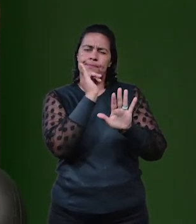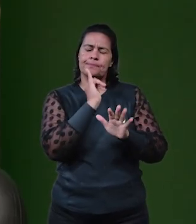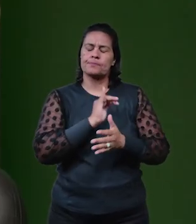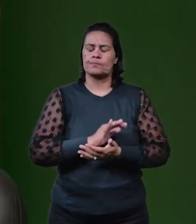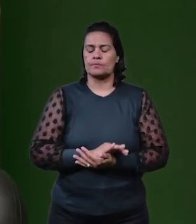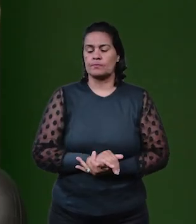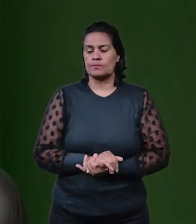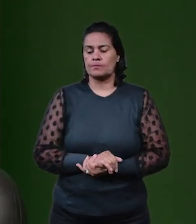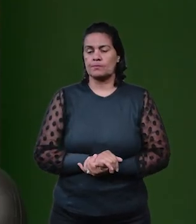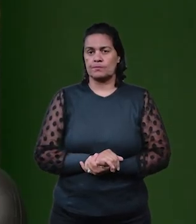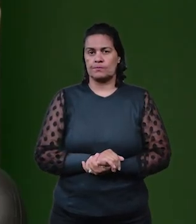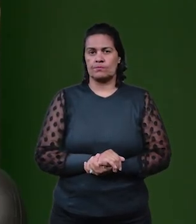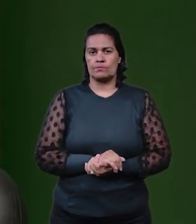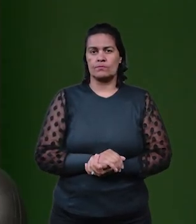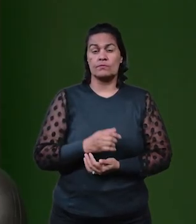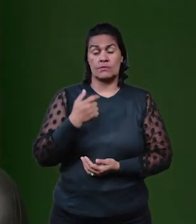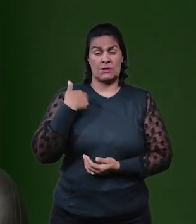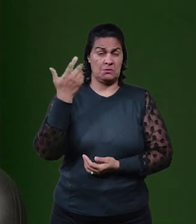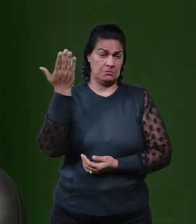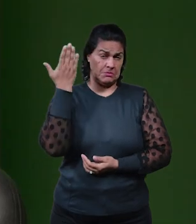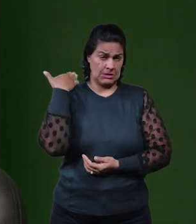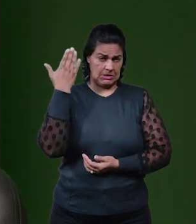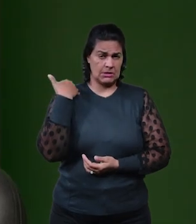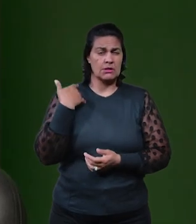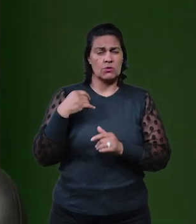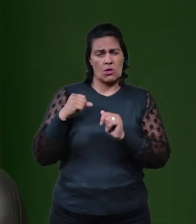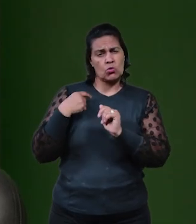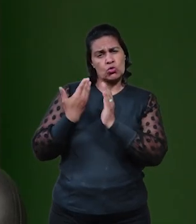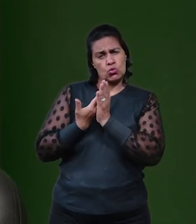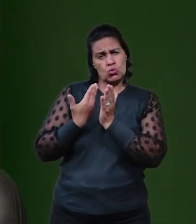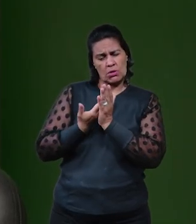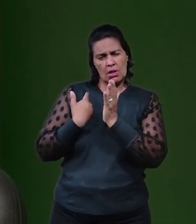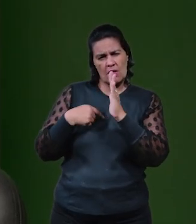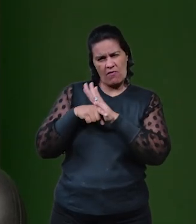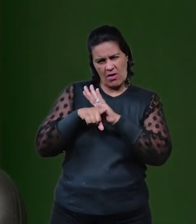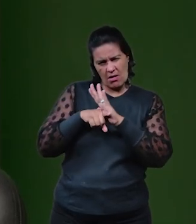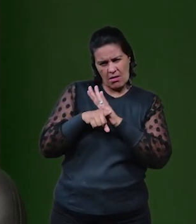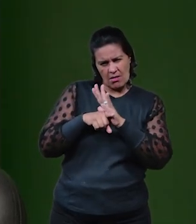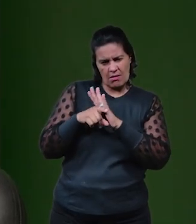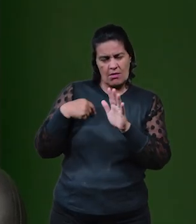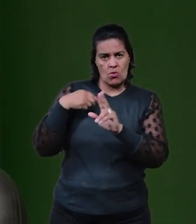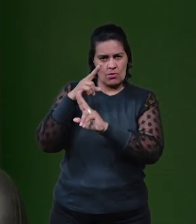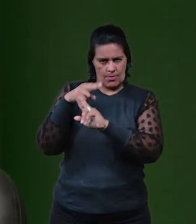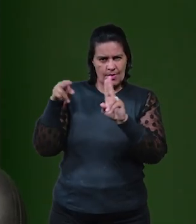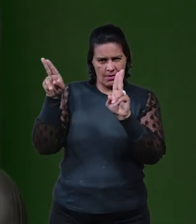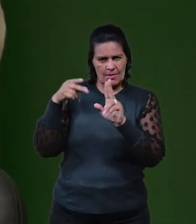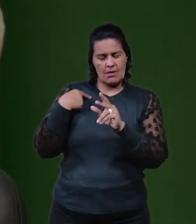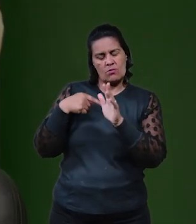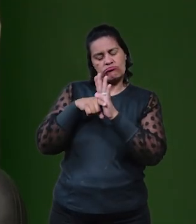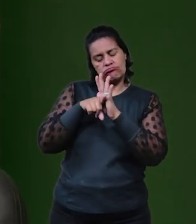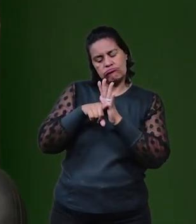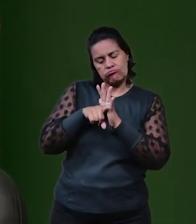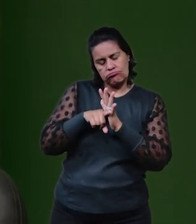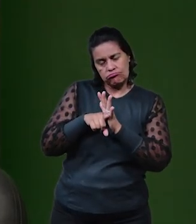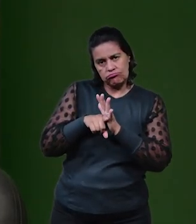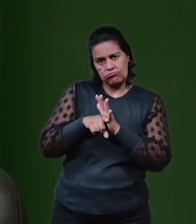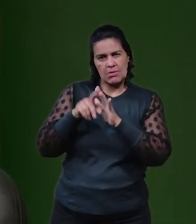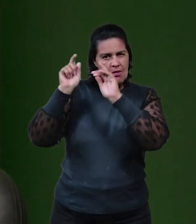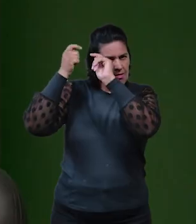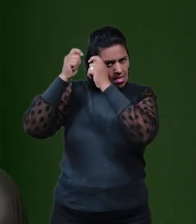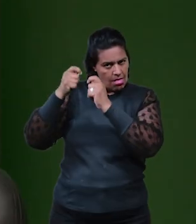eu já fiz um estudo sobre tranças e tal na faculdade, na UNB, E uma das partes